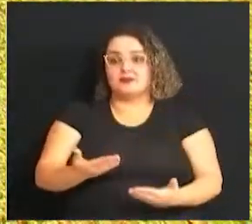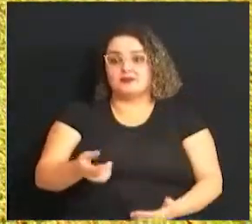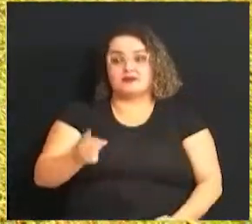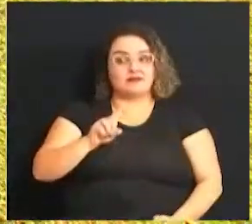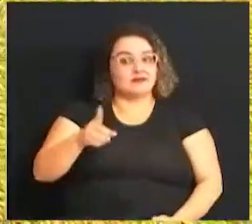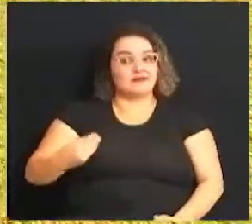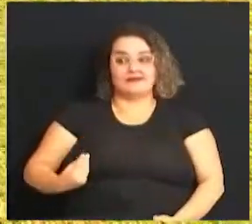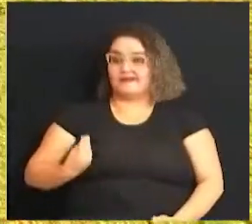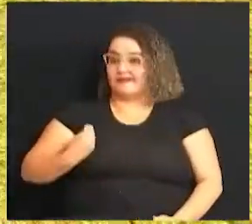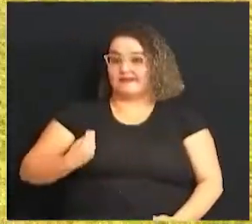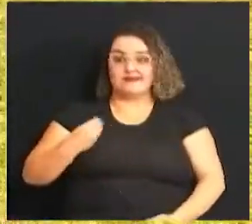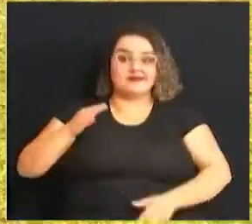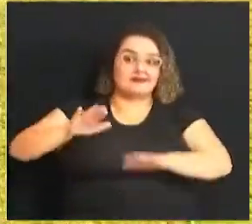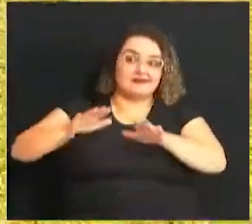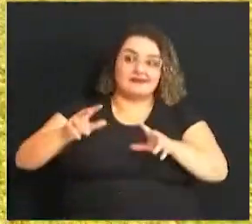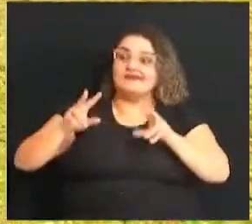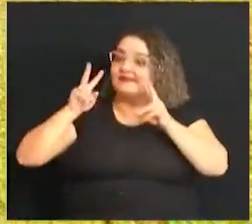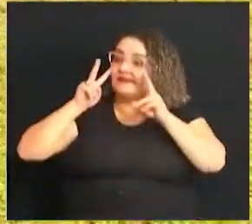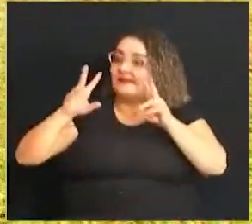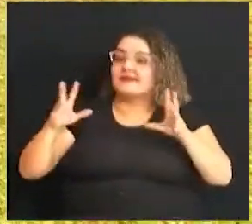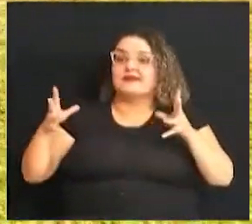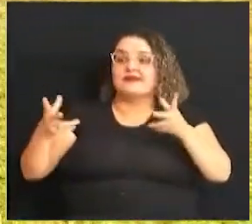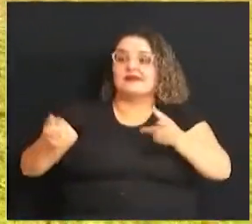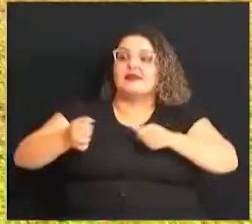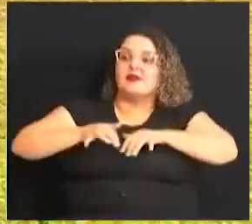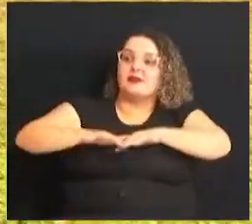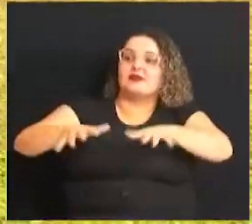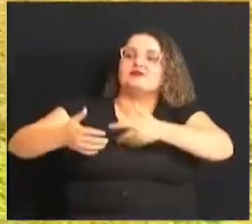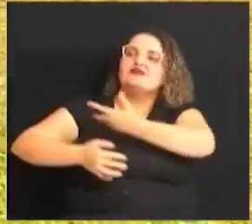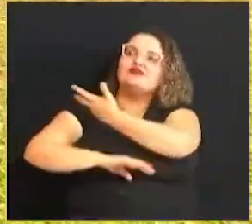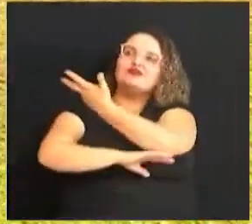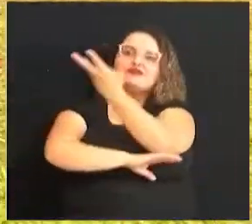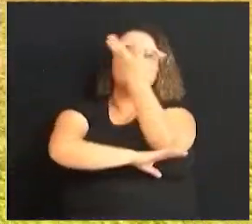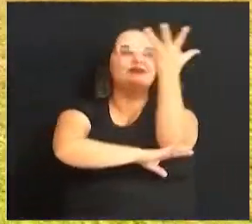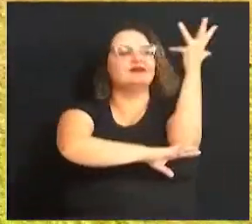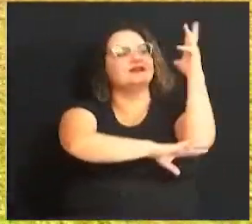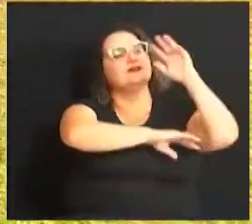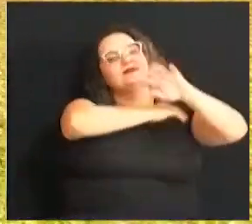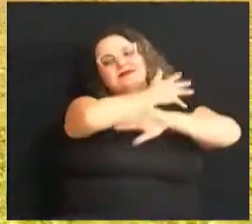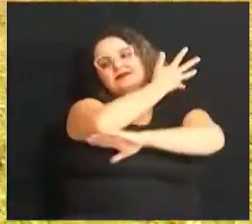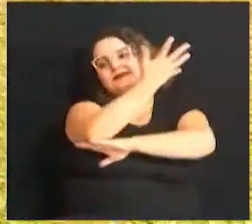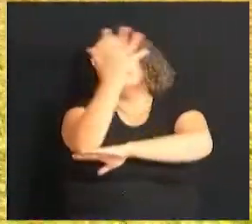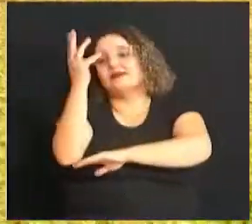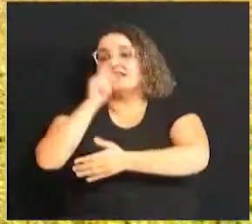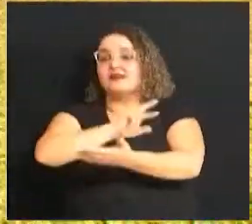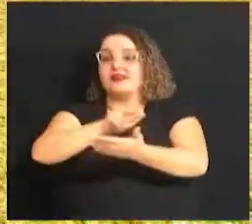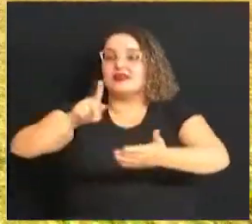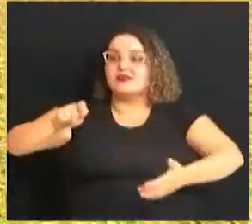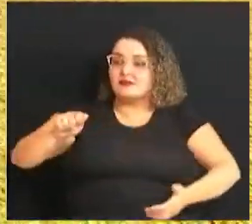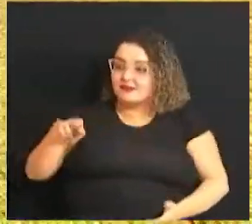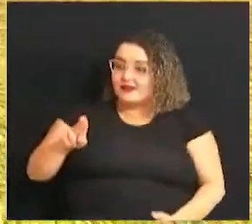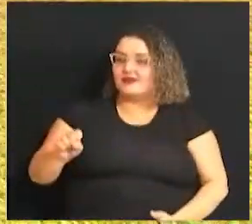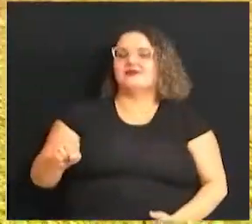ritual. Eu nem vou estar viva, talvez, para ver todo esse espaço aqui com um plantio, com